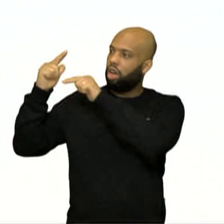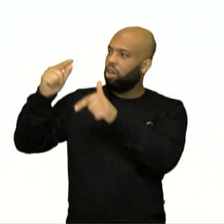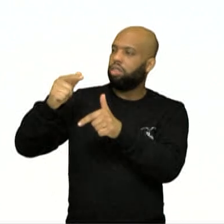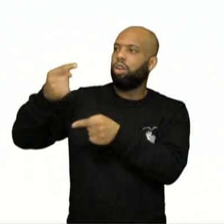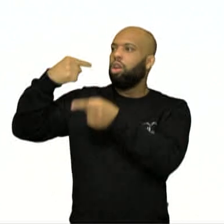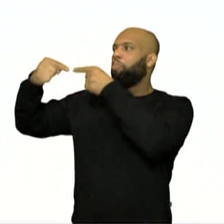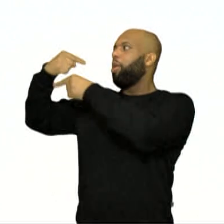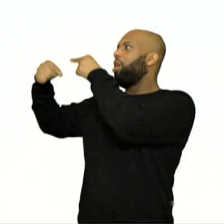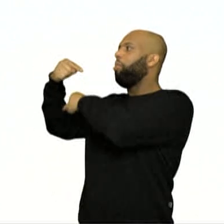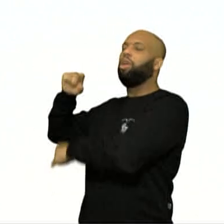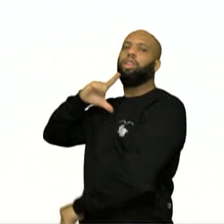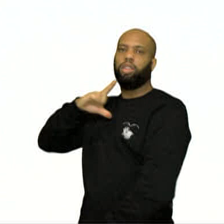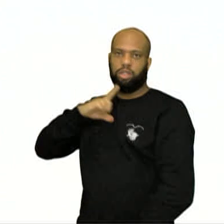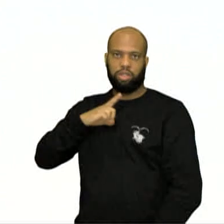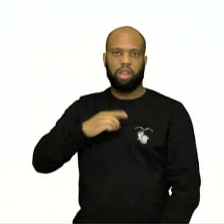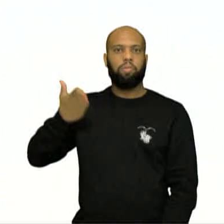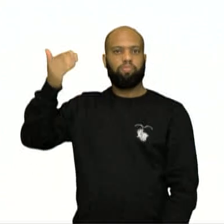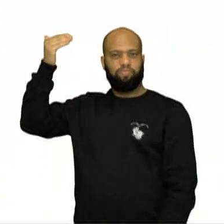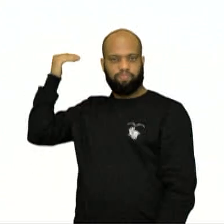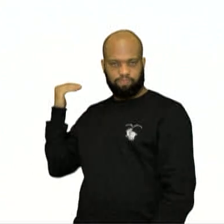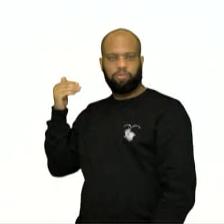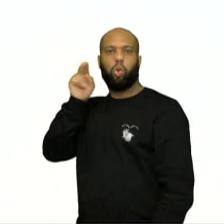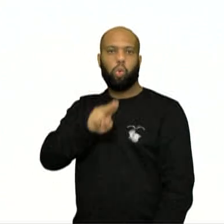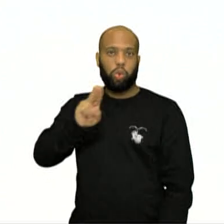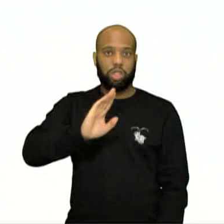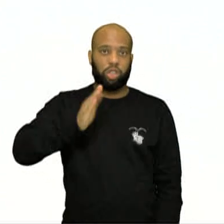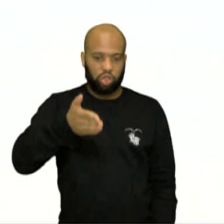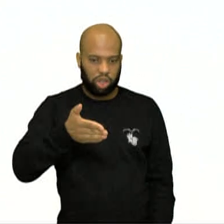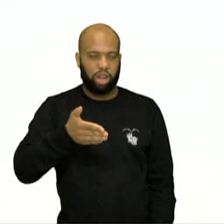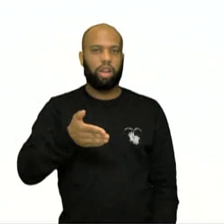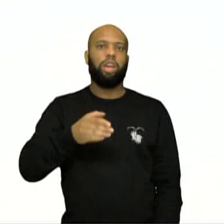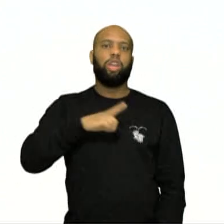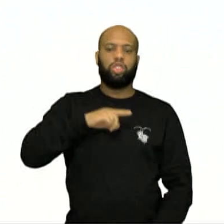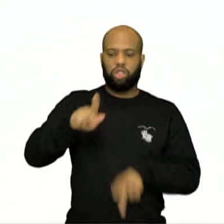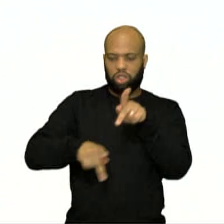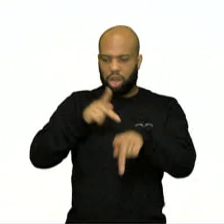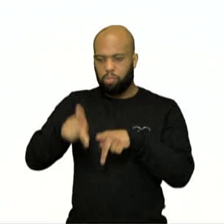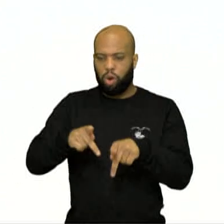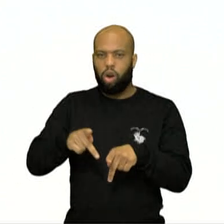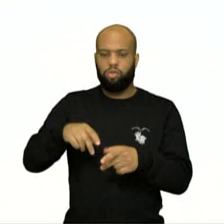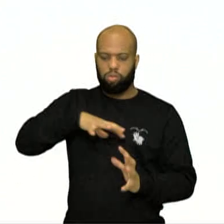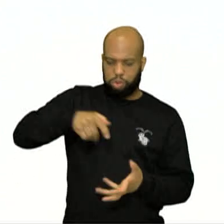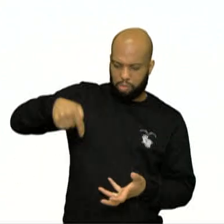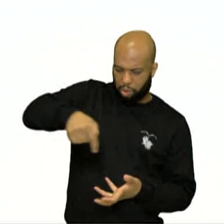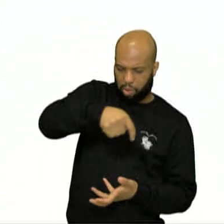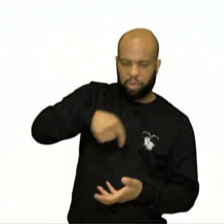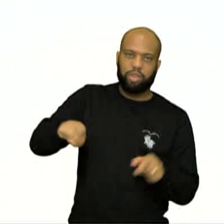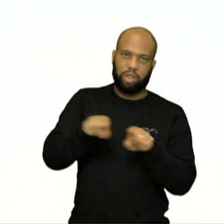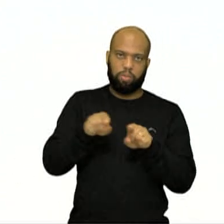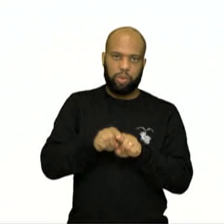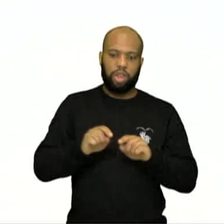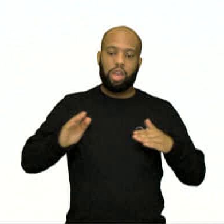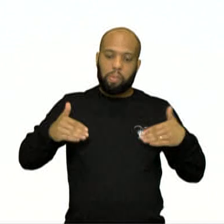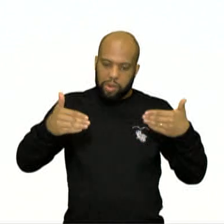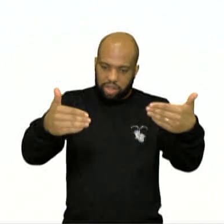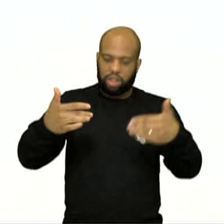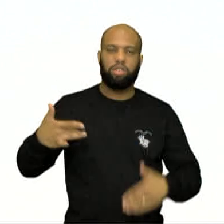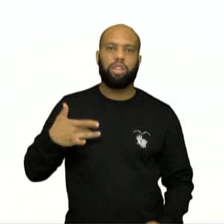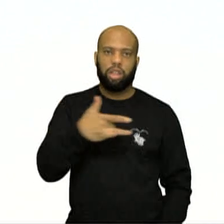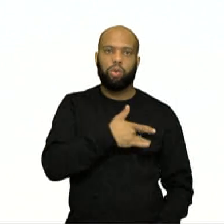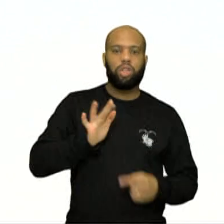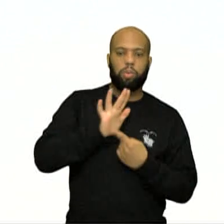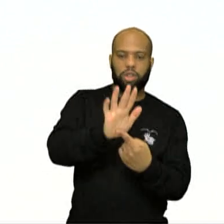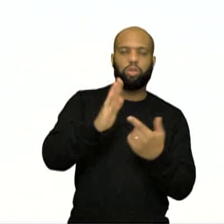desde a antiguidade, né, dos nossos ancestrais, por diversos povos de todo o mundo, o Ministério da Saúde apresentou